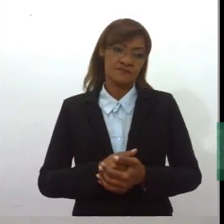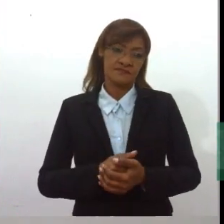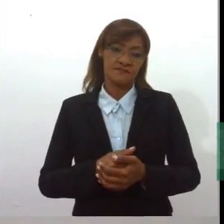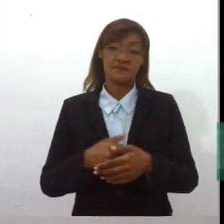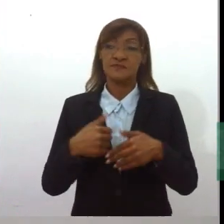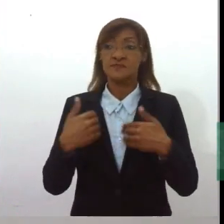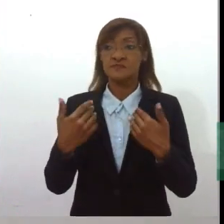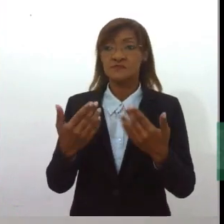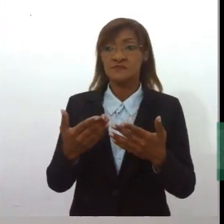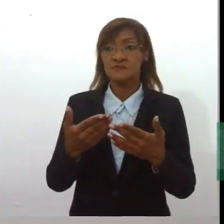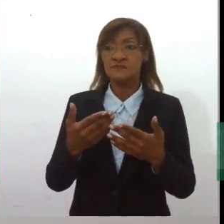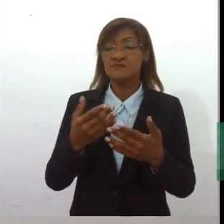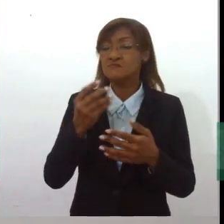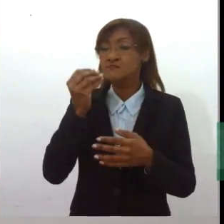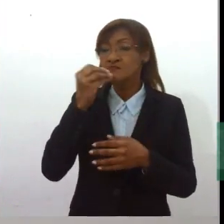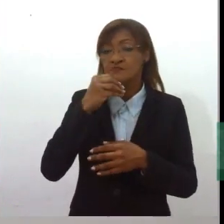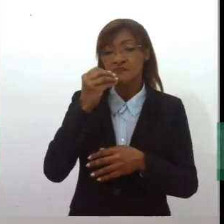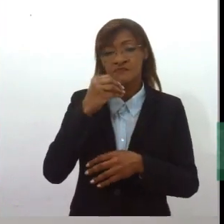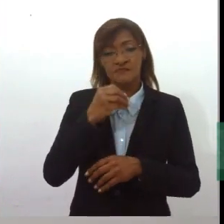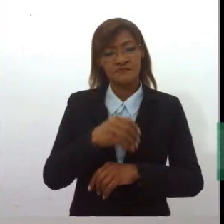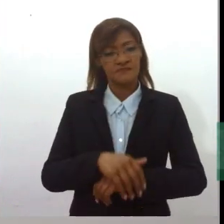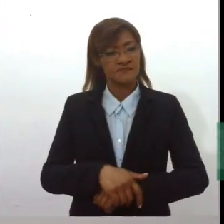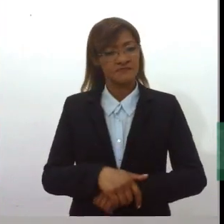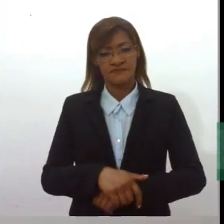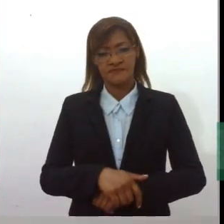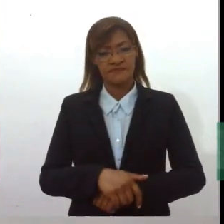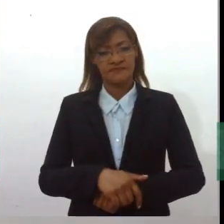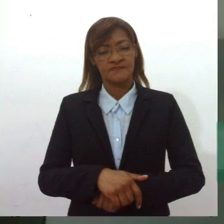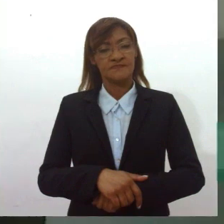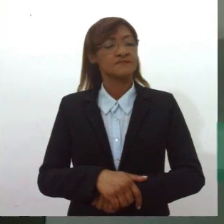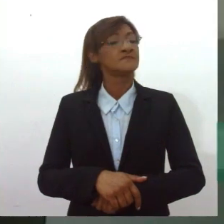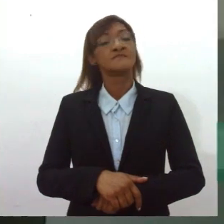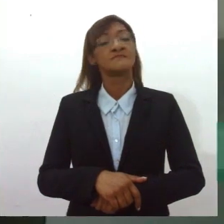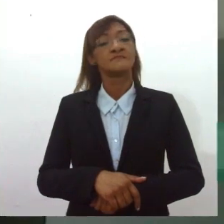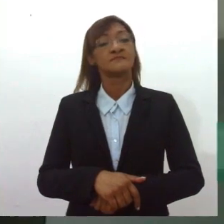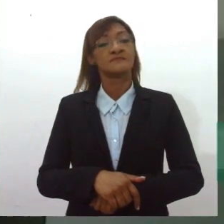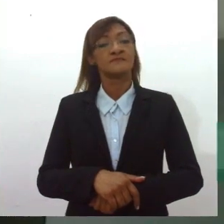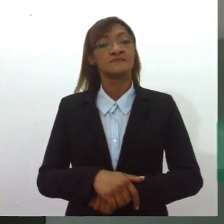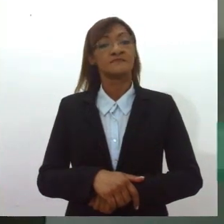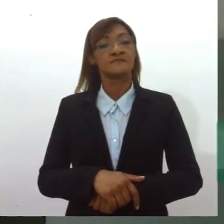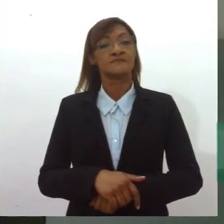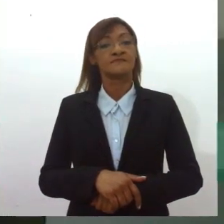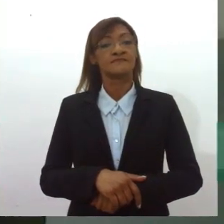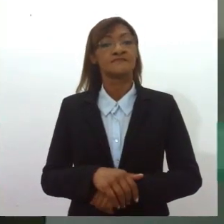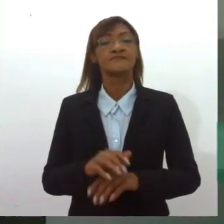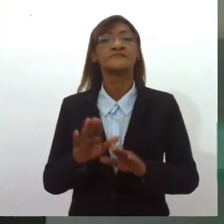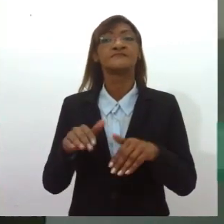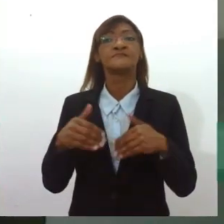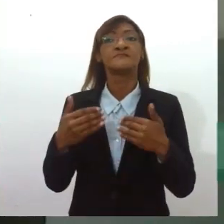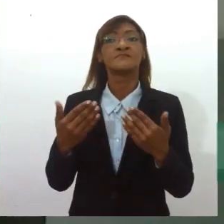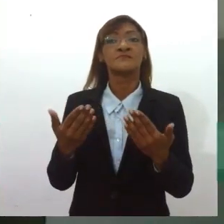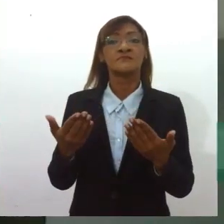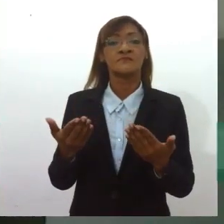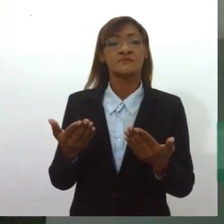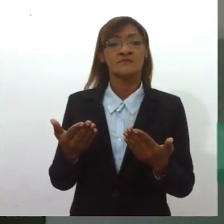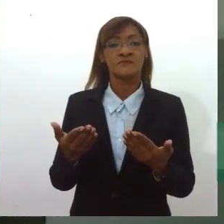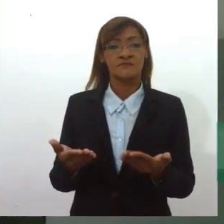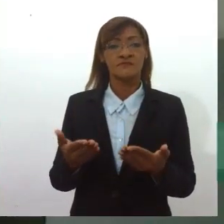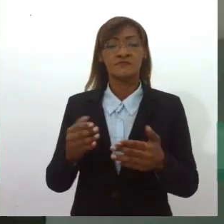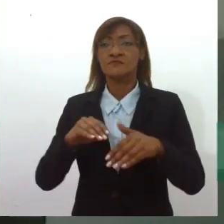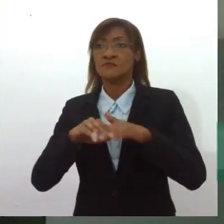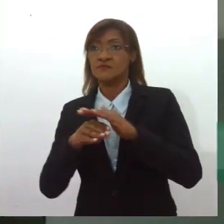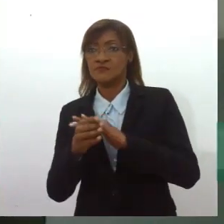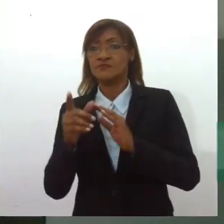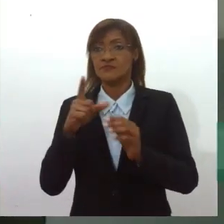debilitado Então é isso aí com relação com relação à qual é a prática eh eh existe uma prática